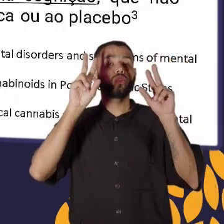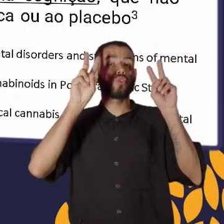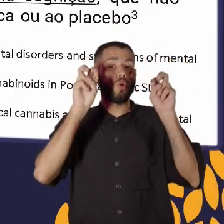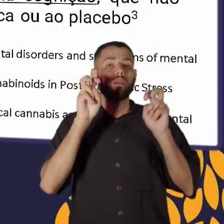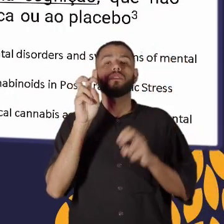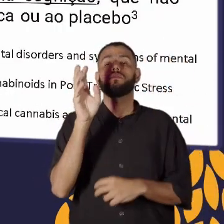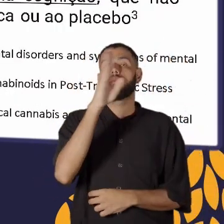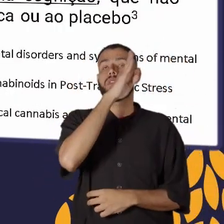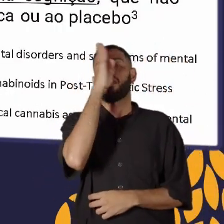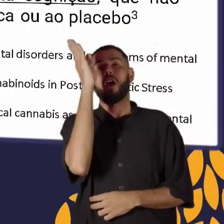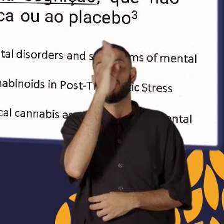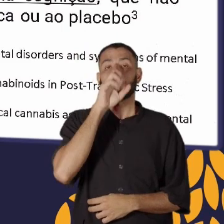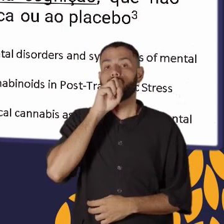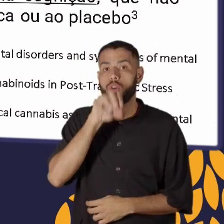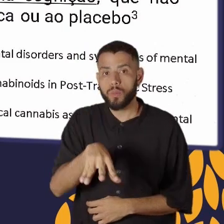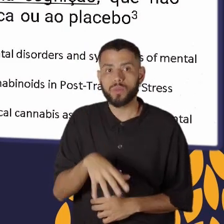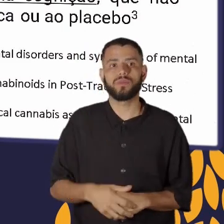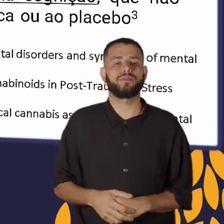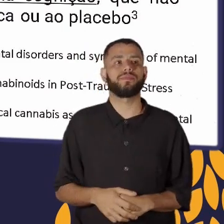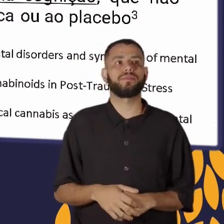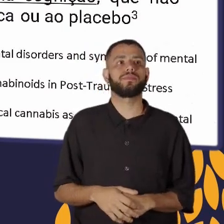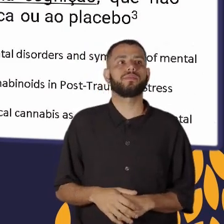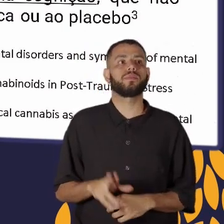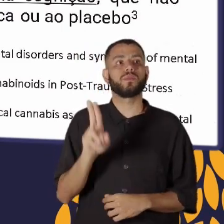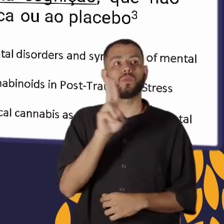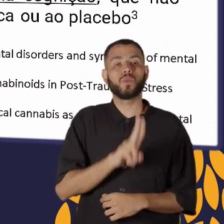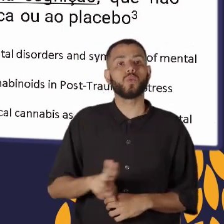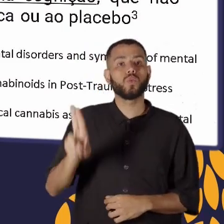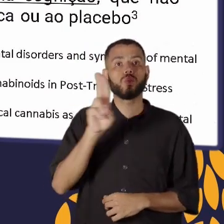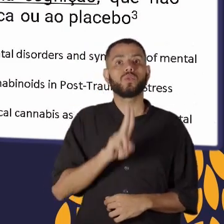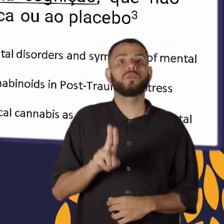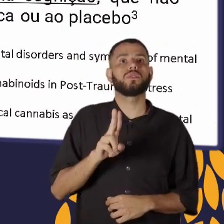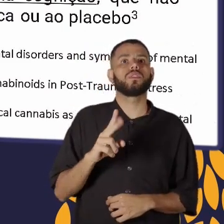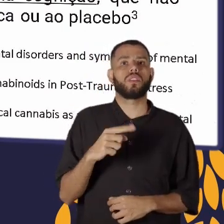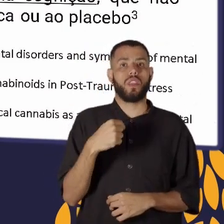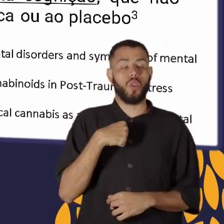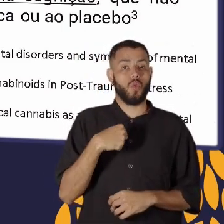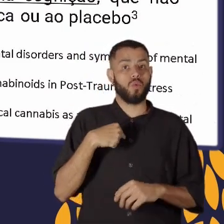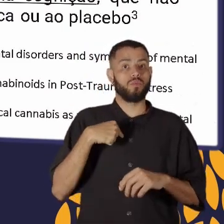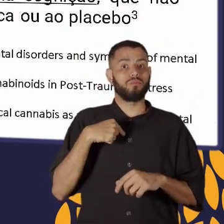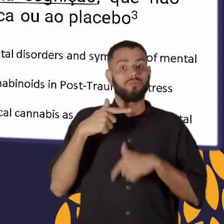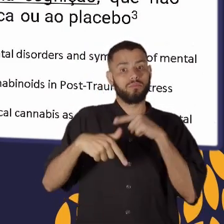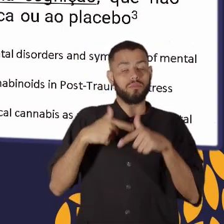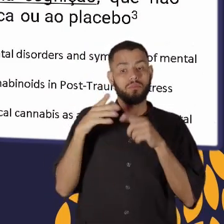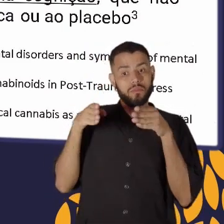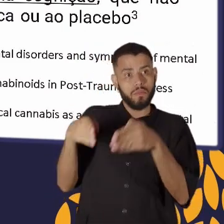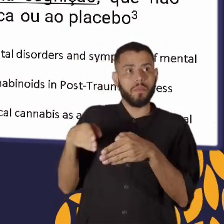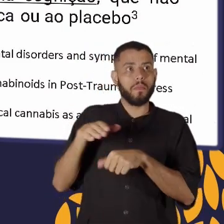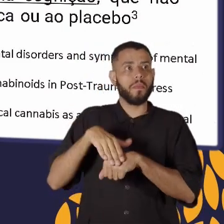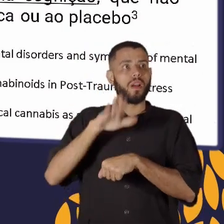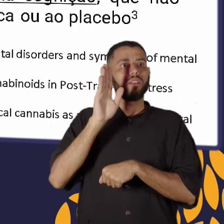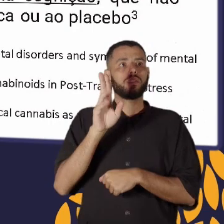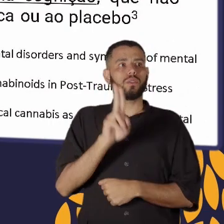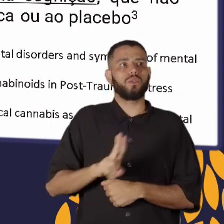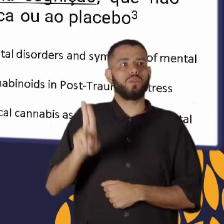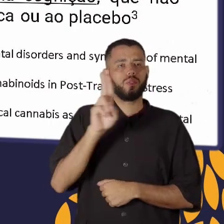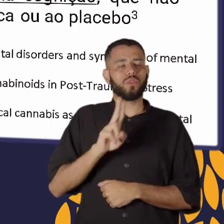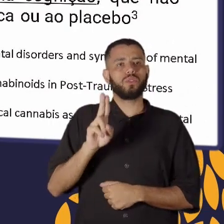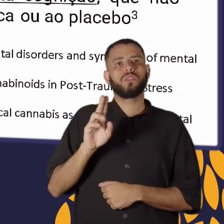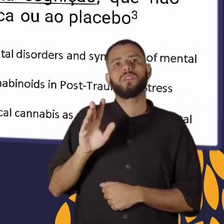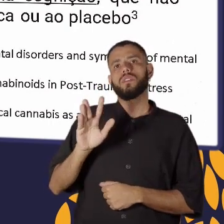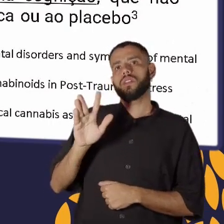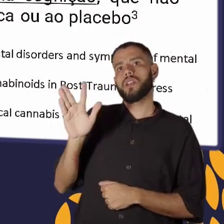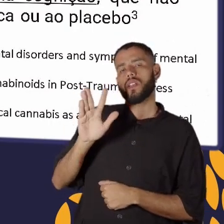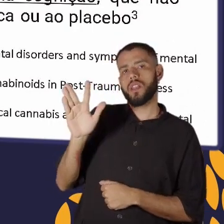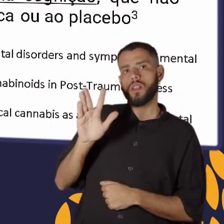transtornos mentais e no próprio uso de substância, que é onde eu atuo mais, que é justamente no uso de cannabis para as